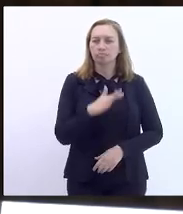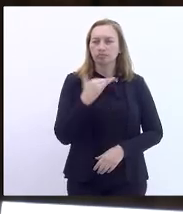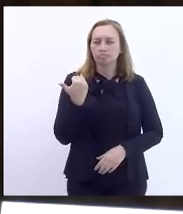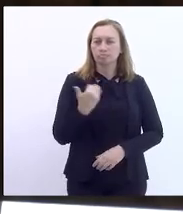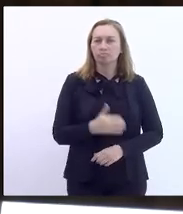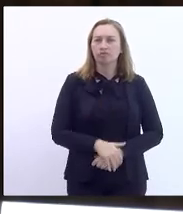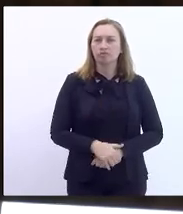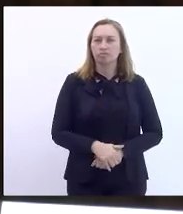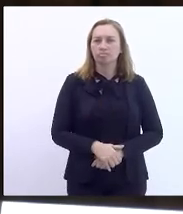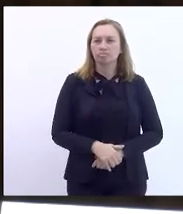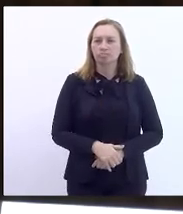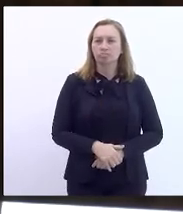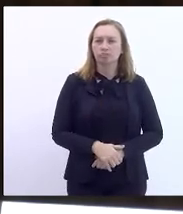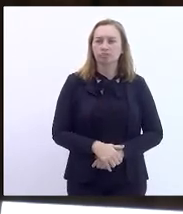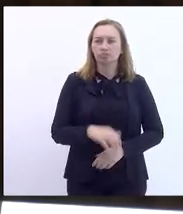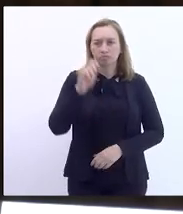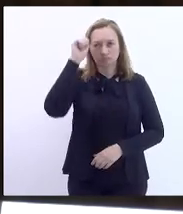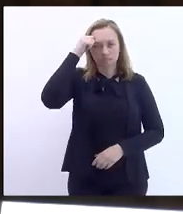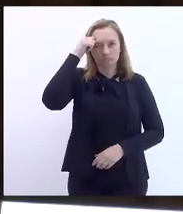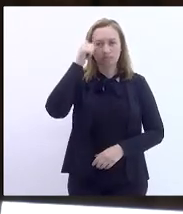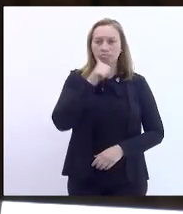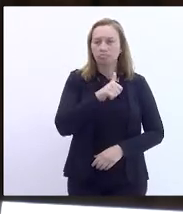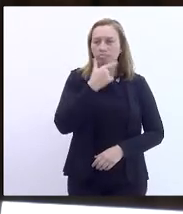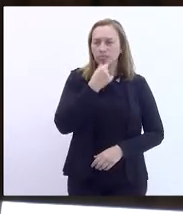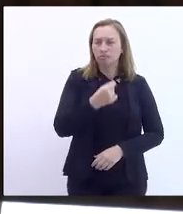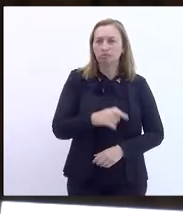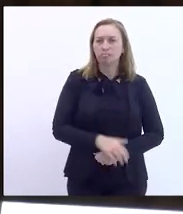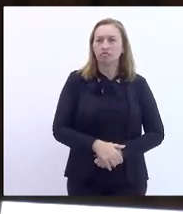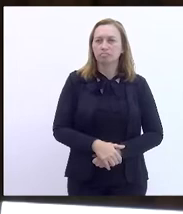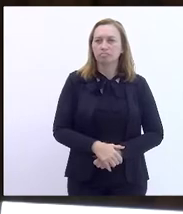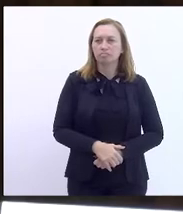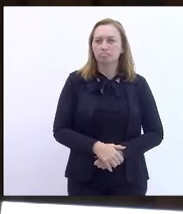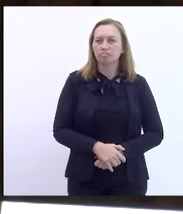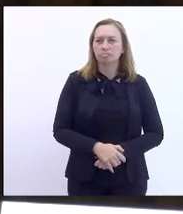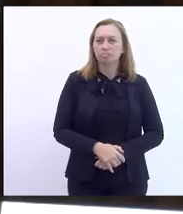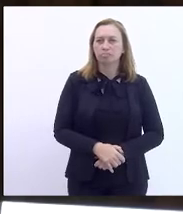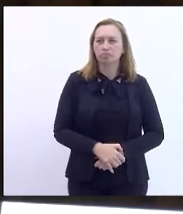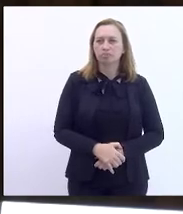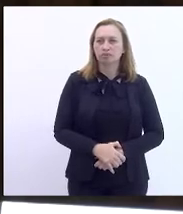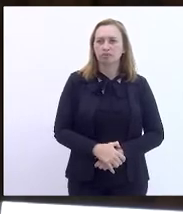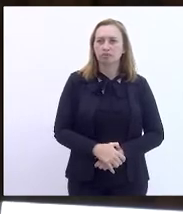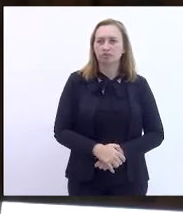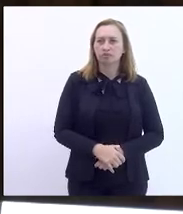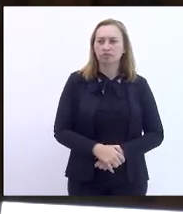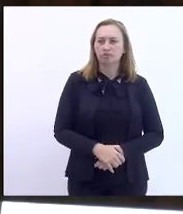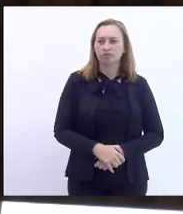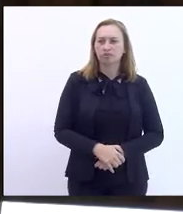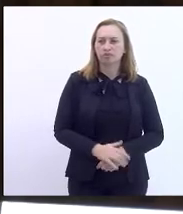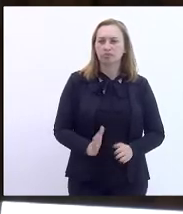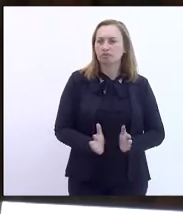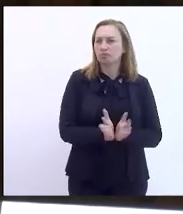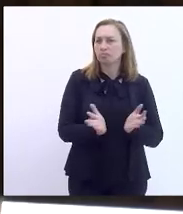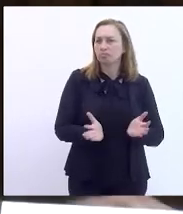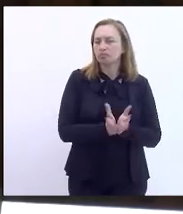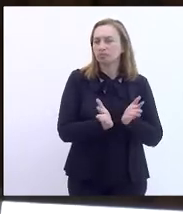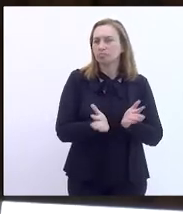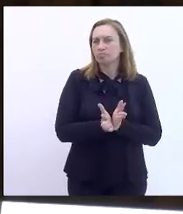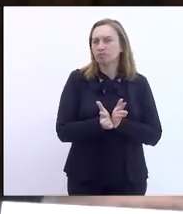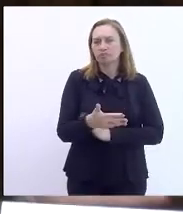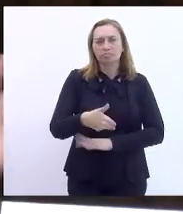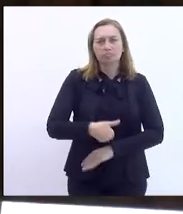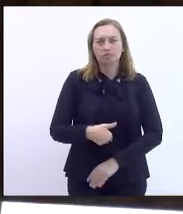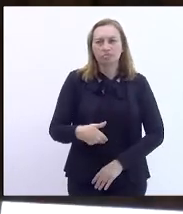assassinato de pretos e pretas seja com a miserabilidade que aumentou